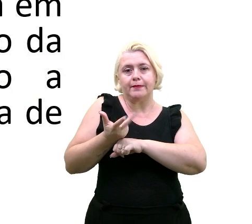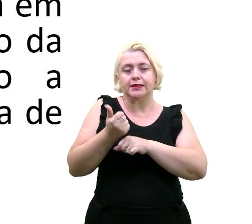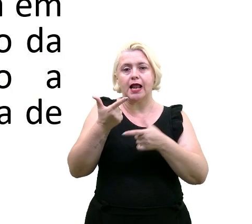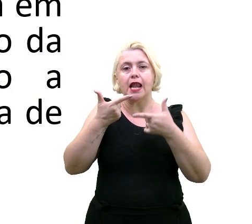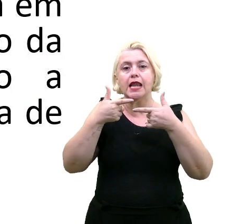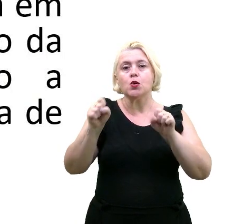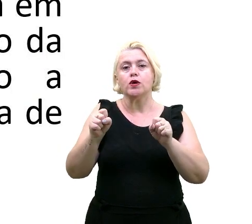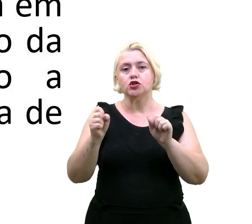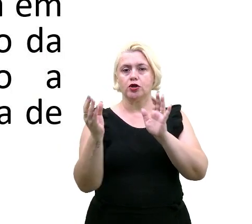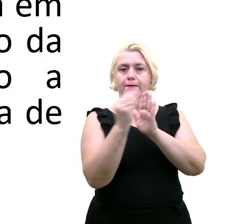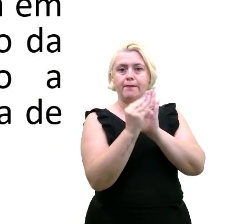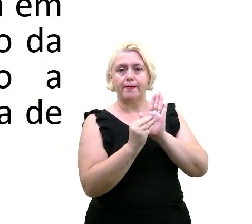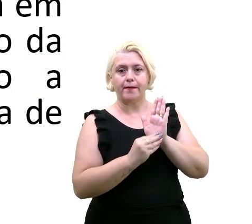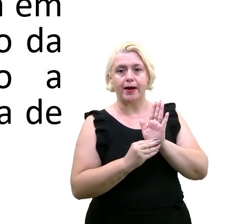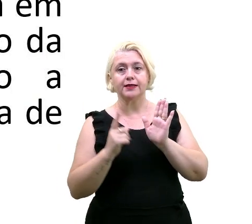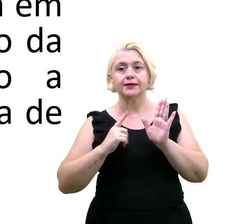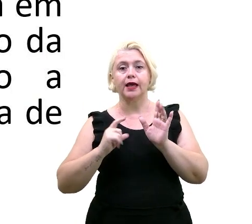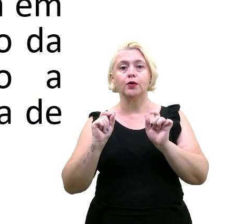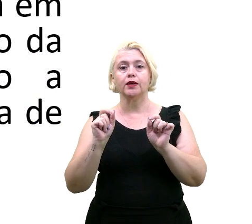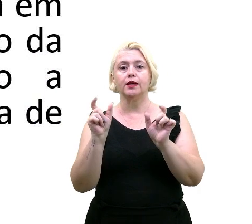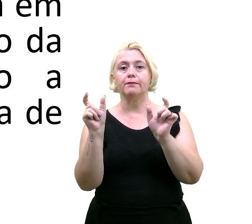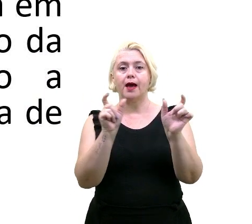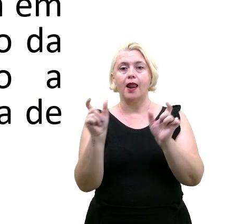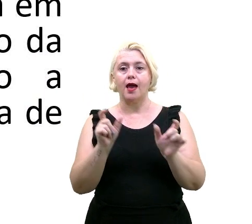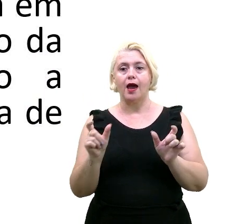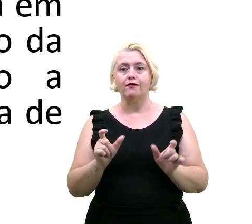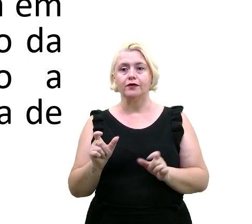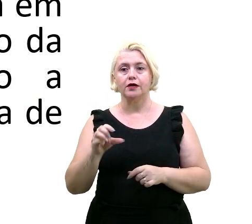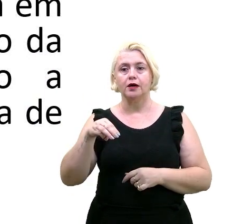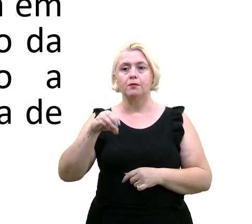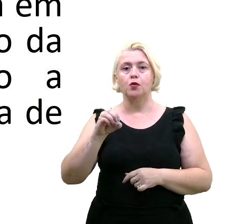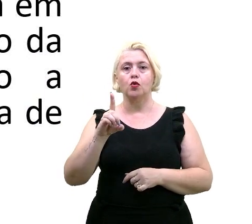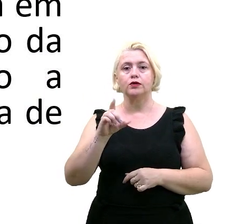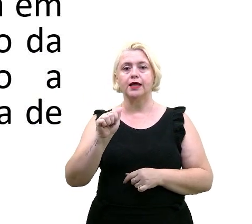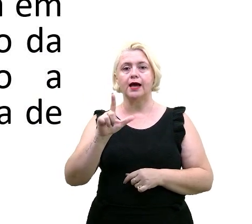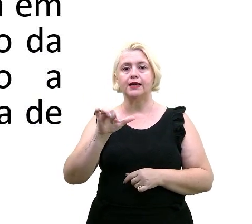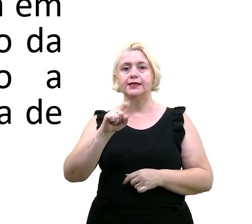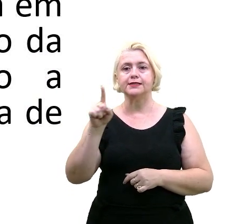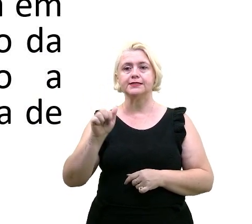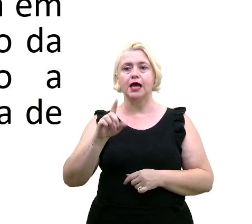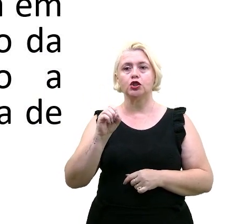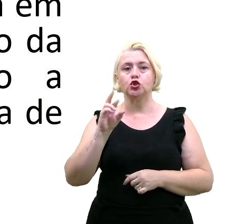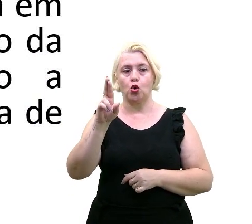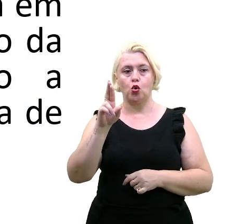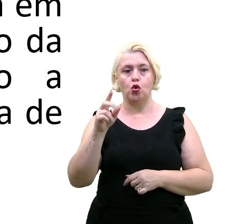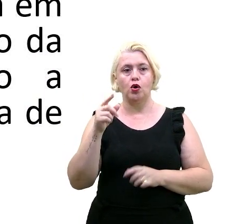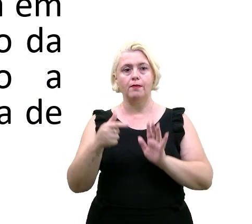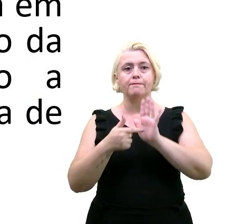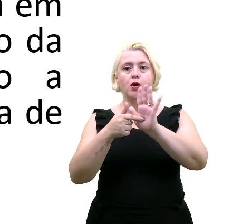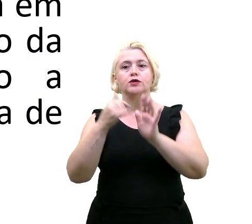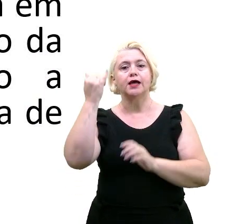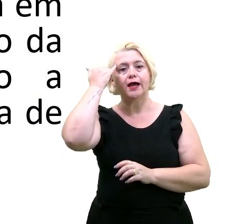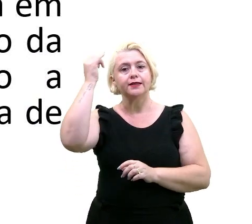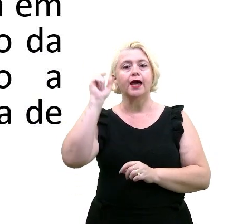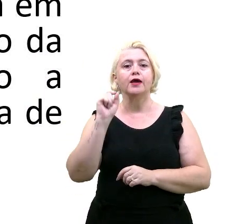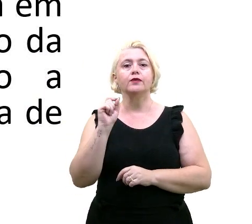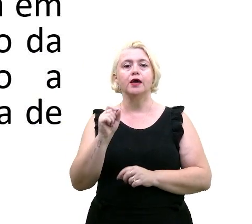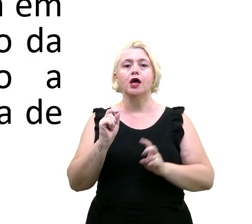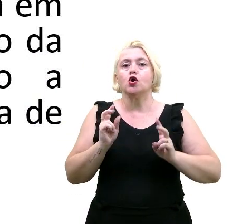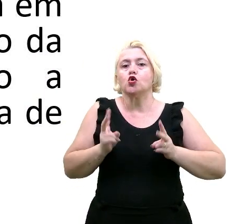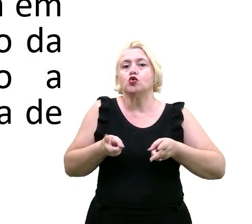modalizadores então nós temos aí Olha o outro sim né que é Traz essa ideia de